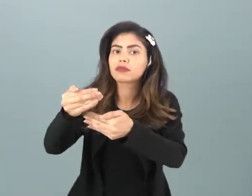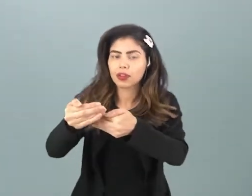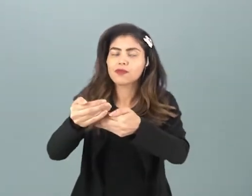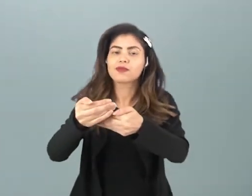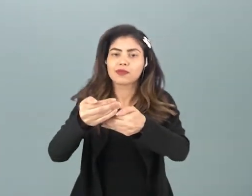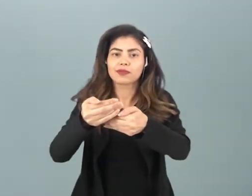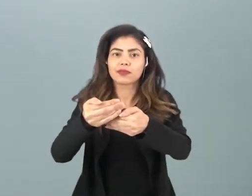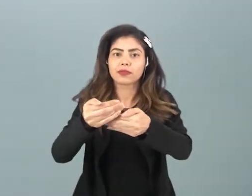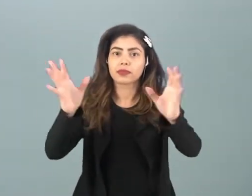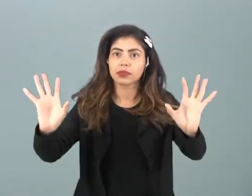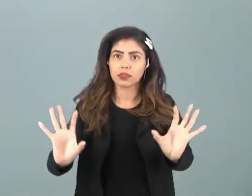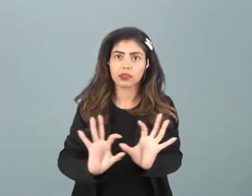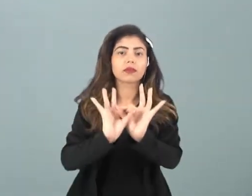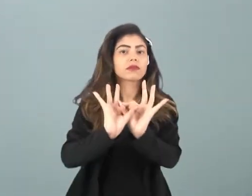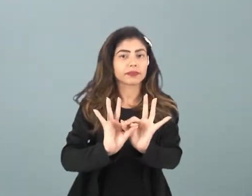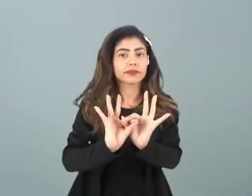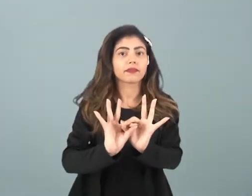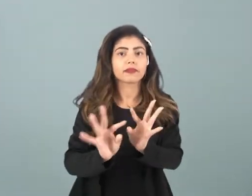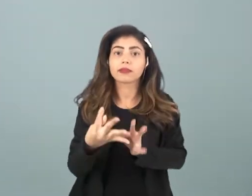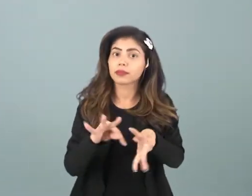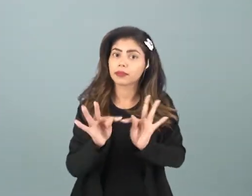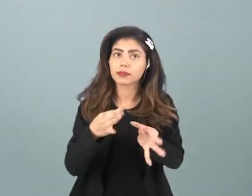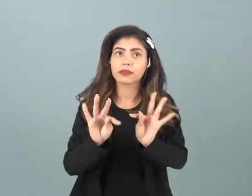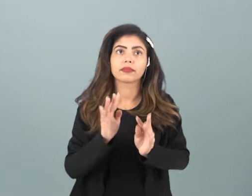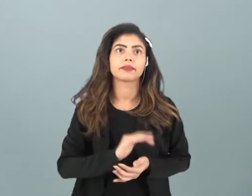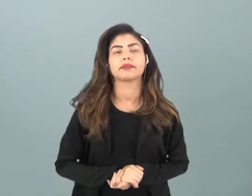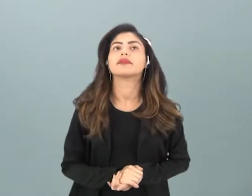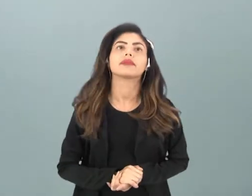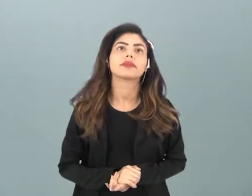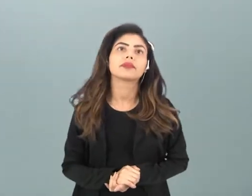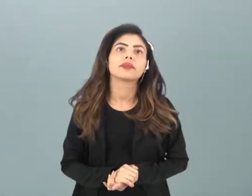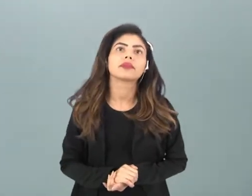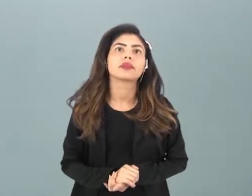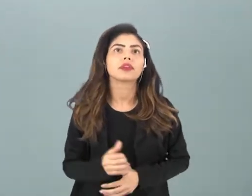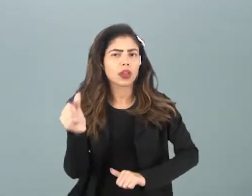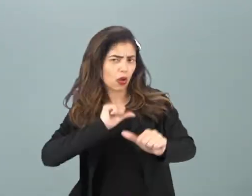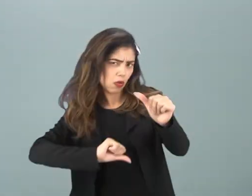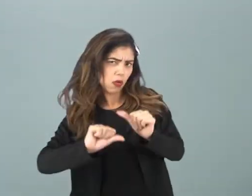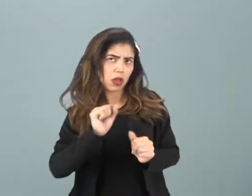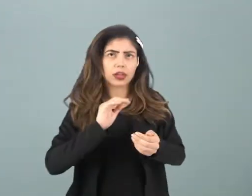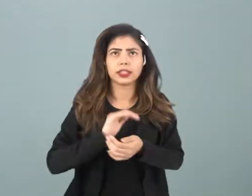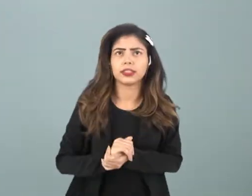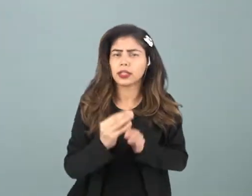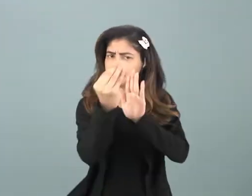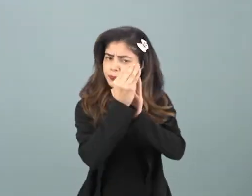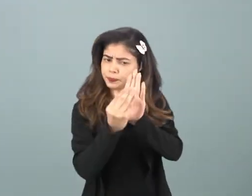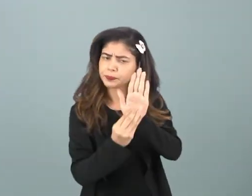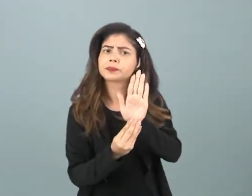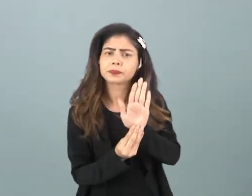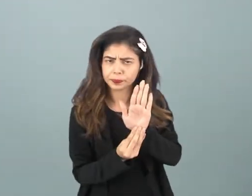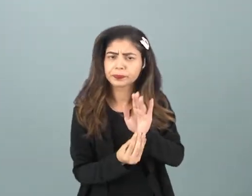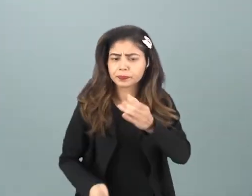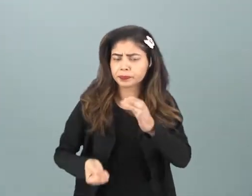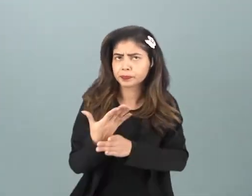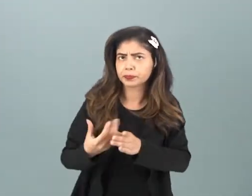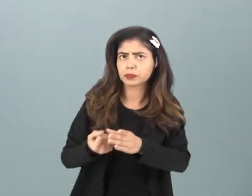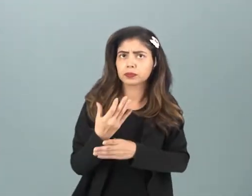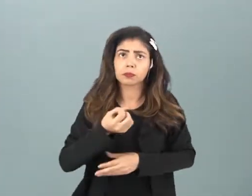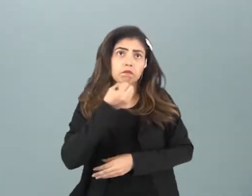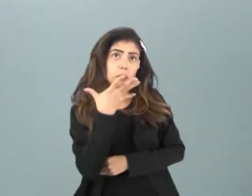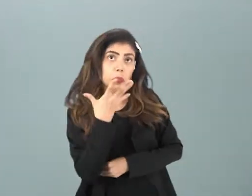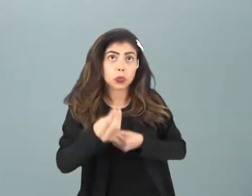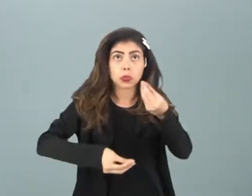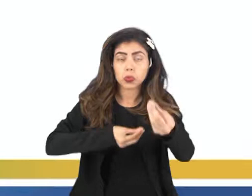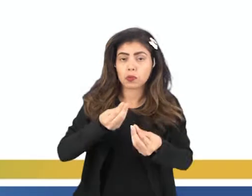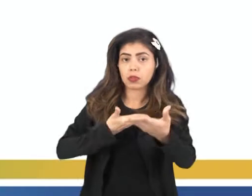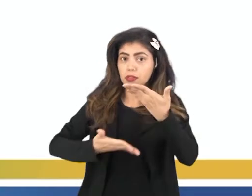está atrelada com a tecnologia. Se algo mudou a rotina da produção, bem como as